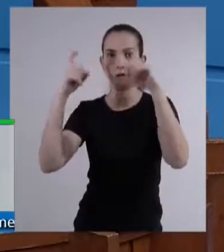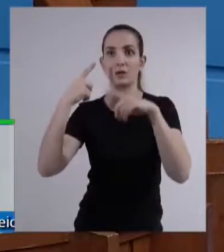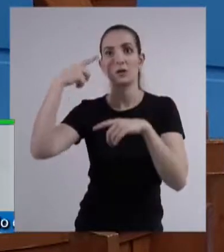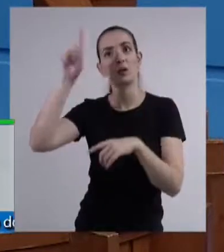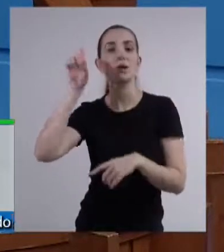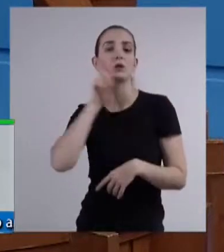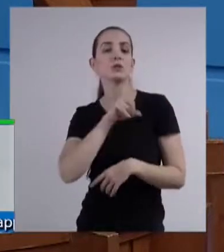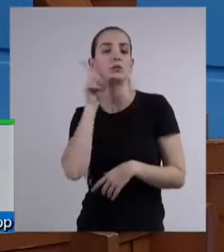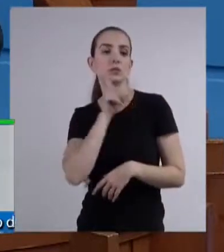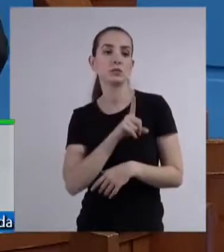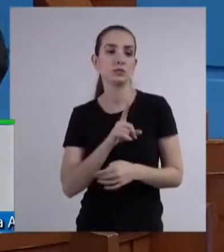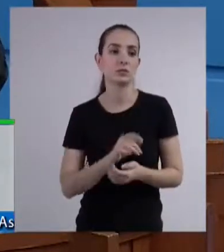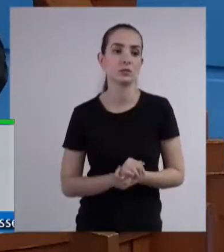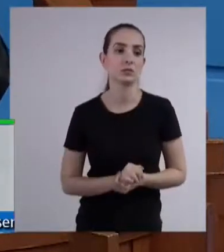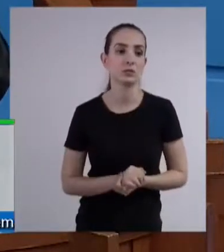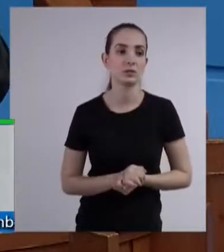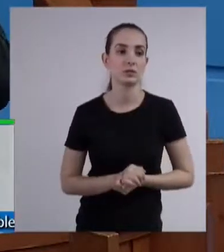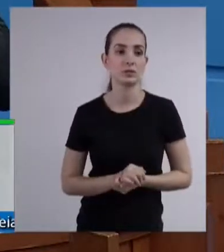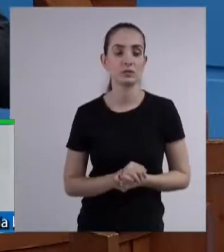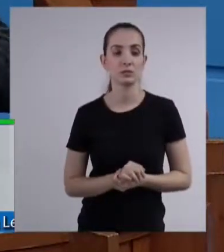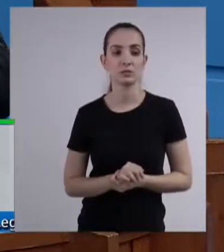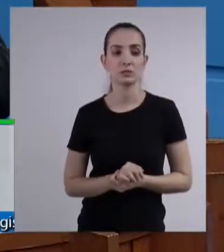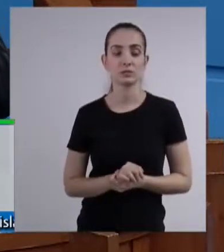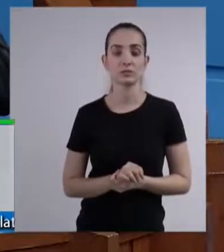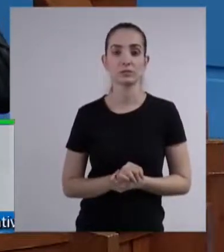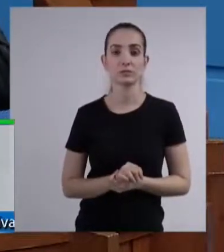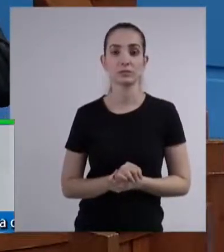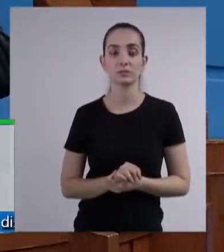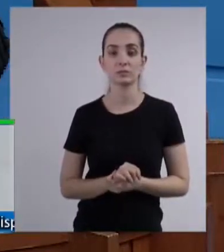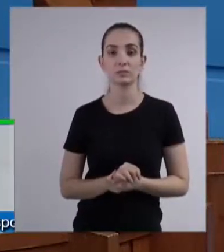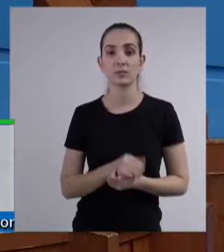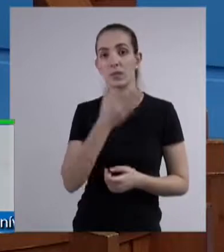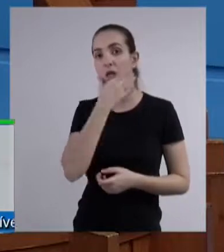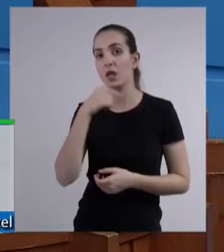Estados Unidos, com